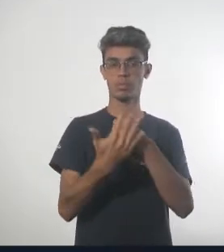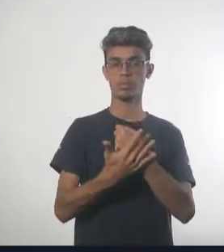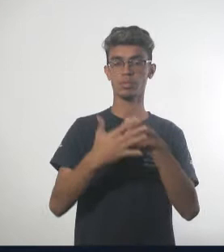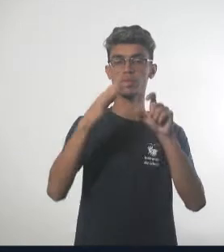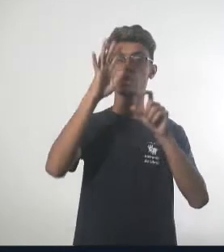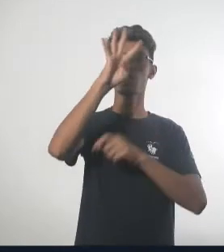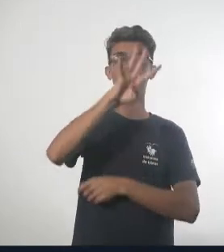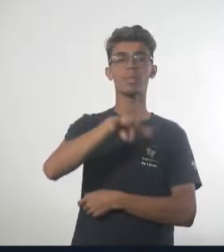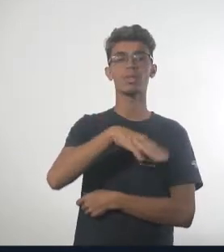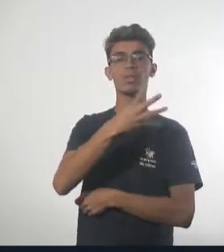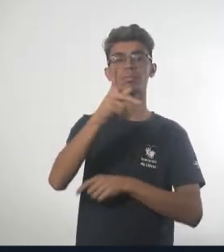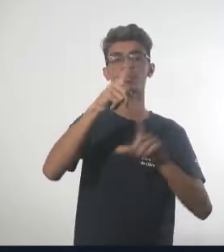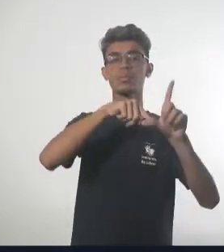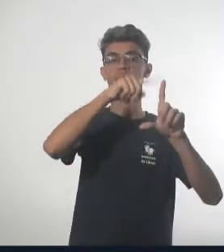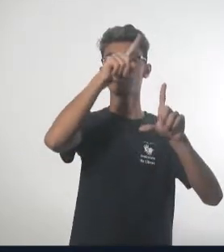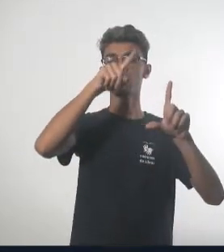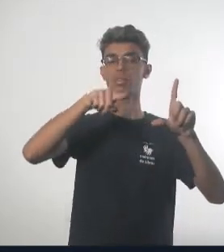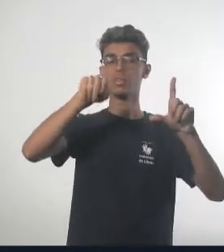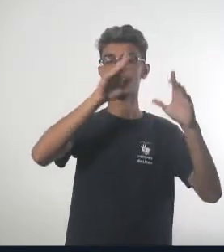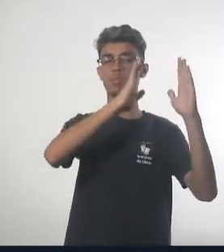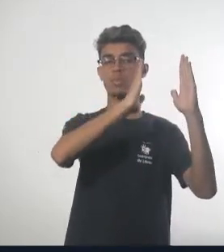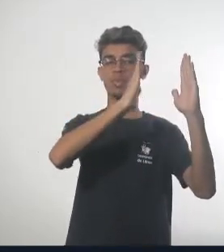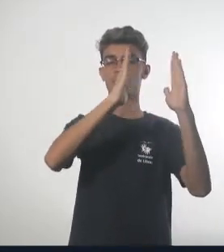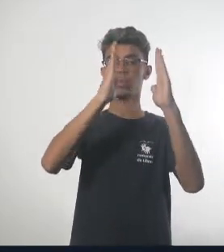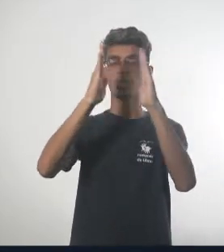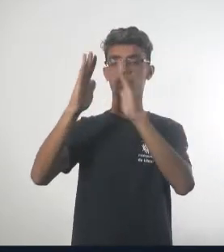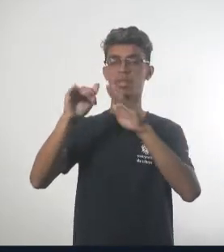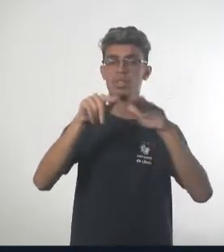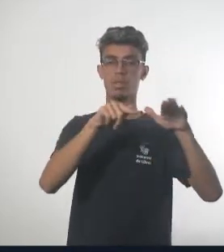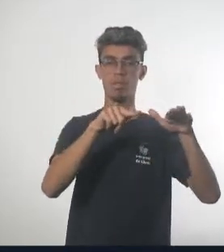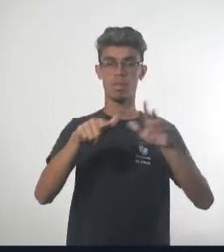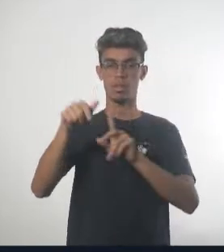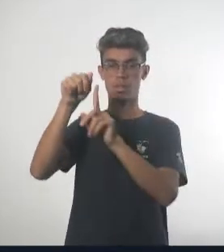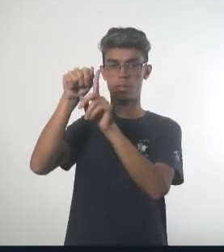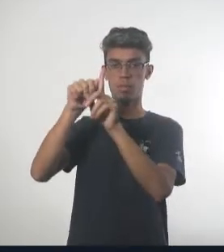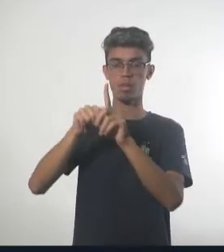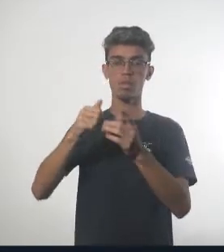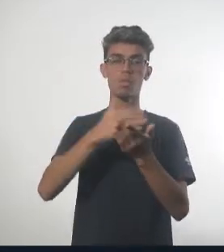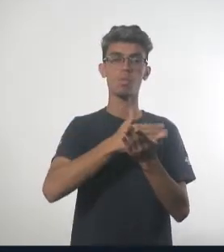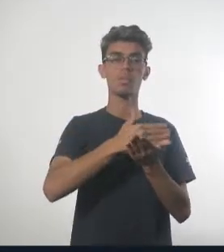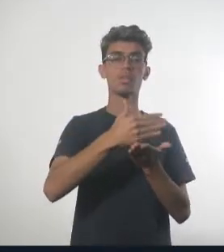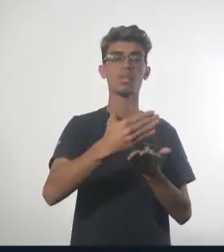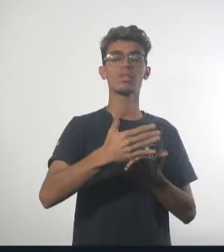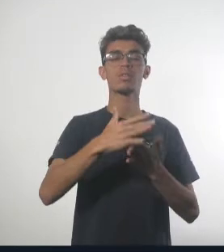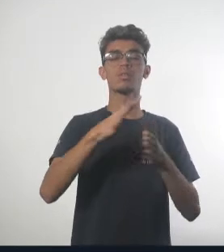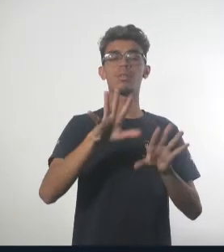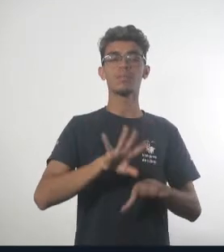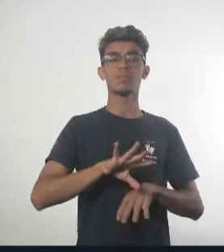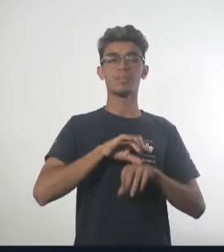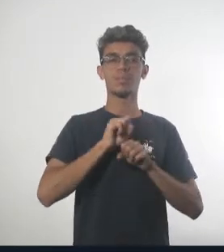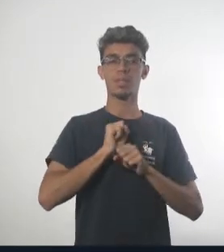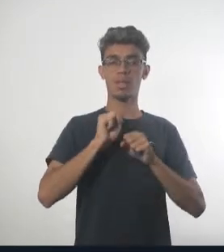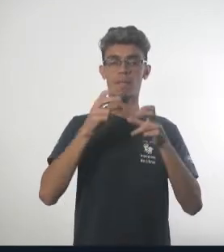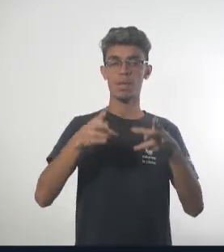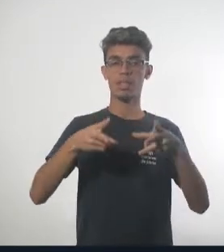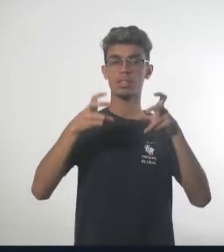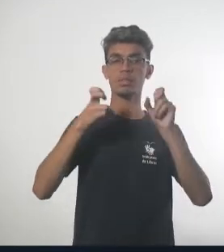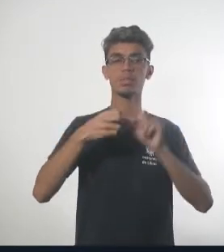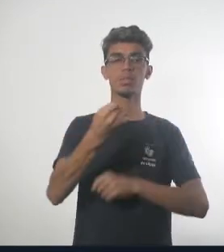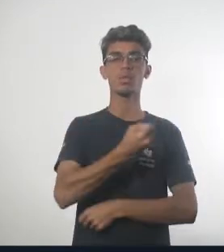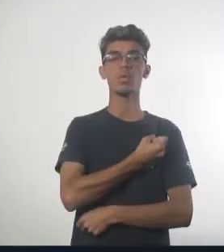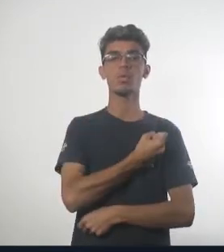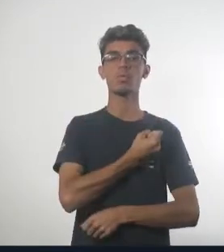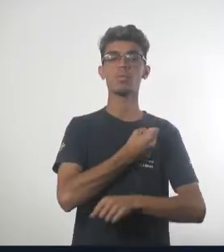estão distribuídos por semana e mês de início dos sintomas. E a gente também pode notar uma diminuição que houve no número